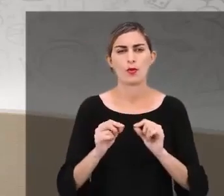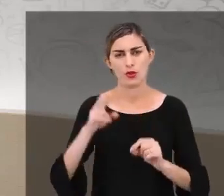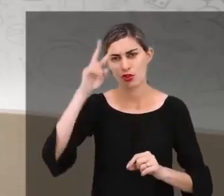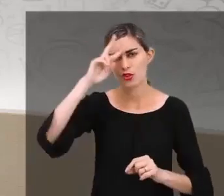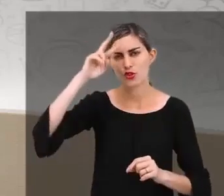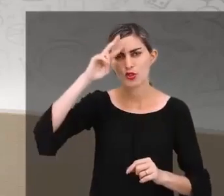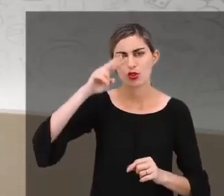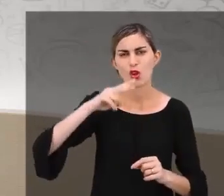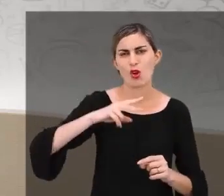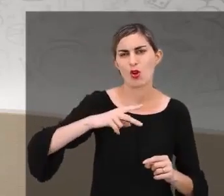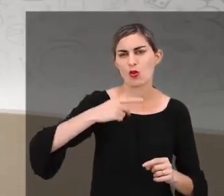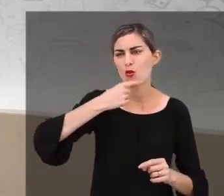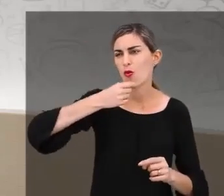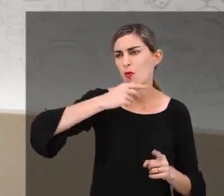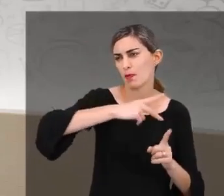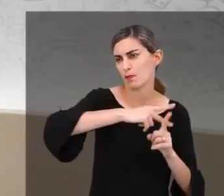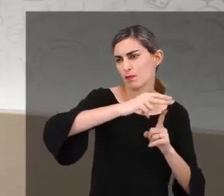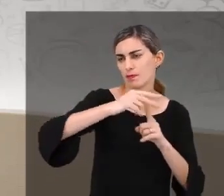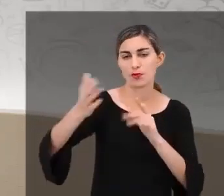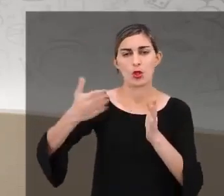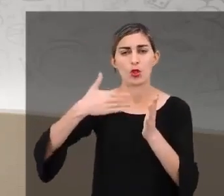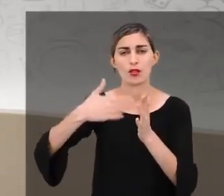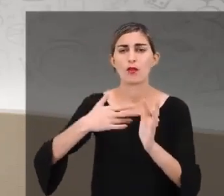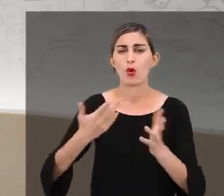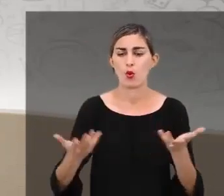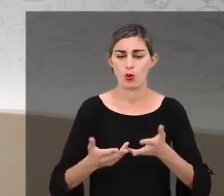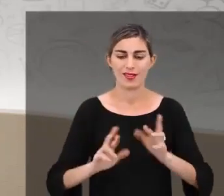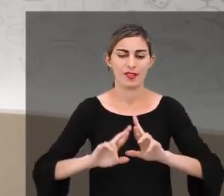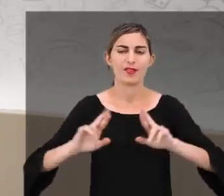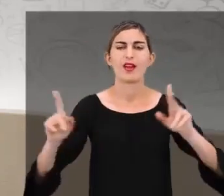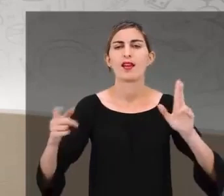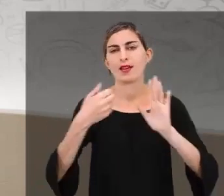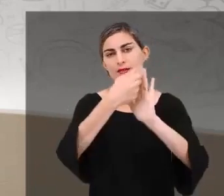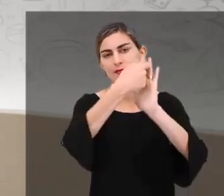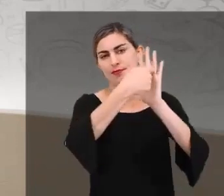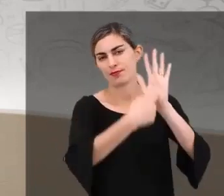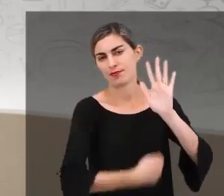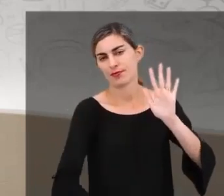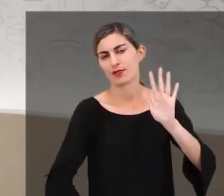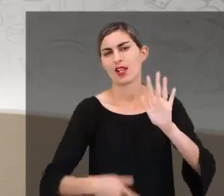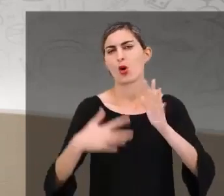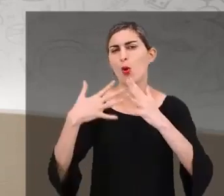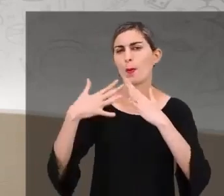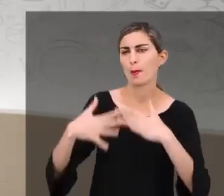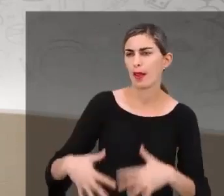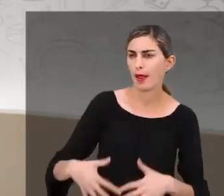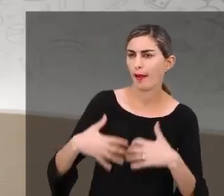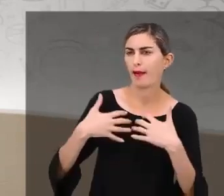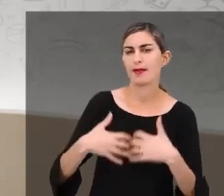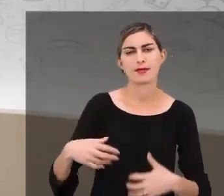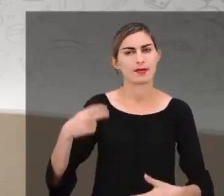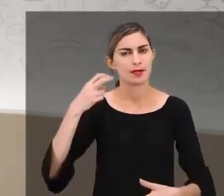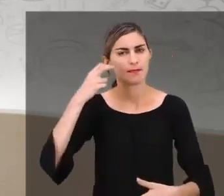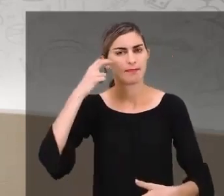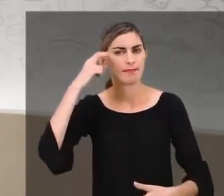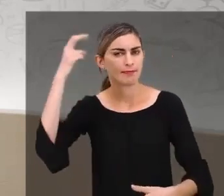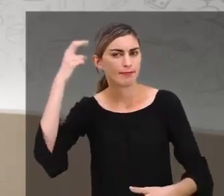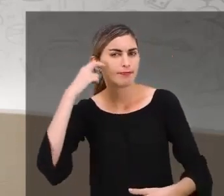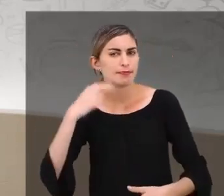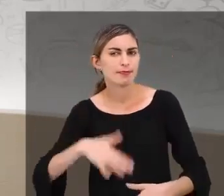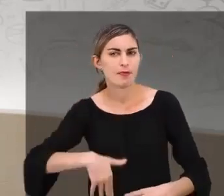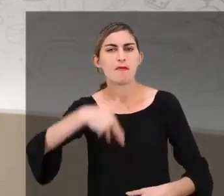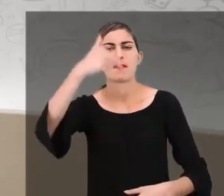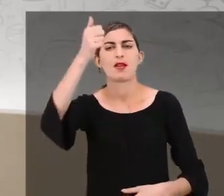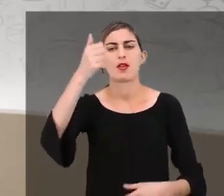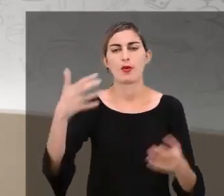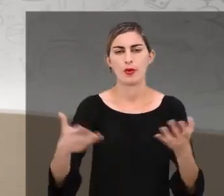dos heróis que estavam nos livros. Hoje não, hoje as narrativas são diferentes, é muito mais complexo e muito mais rico, porque